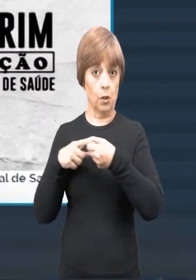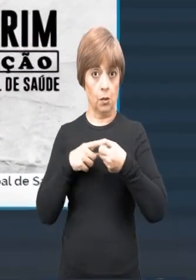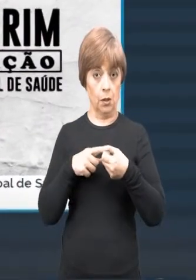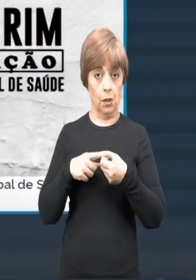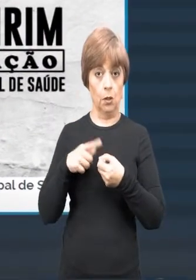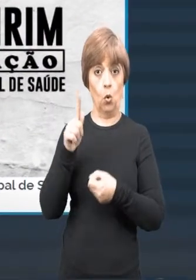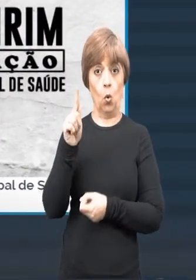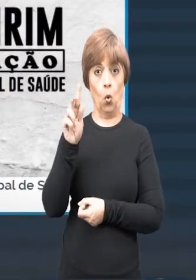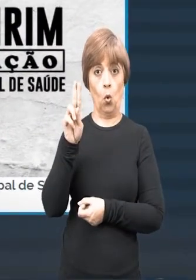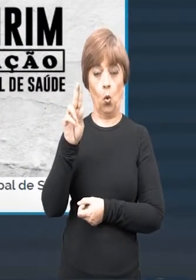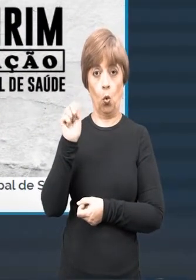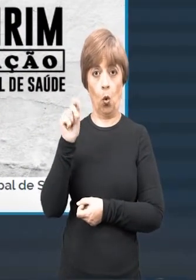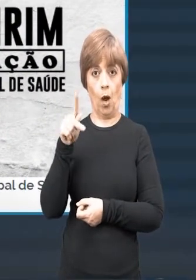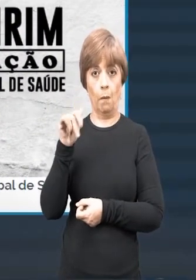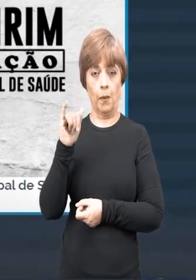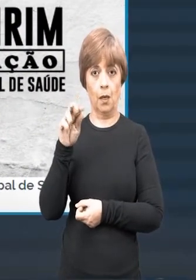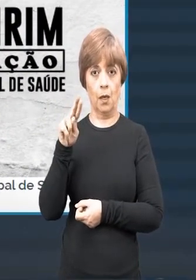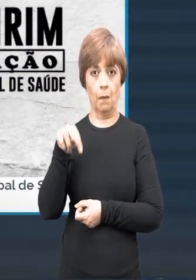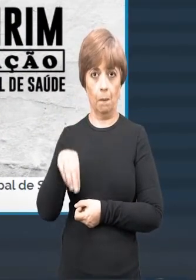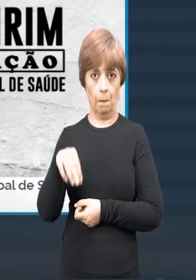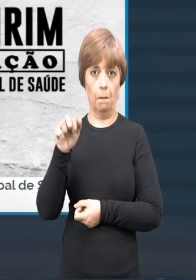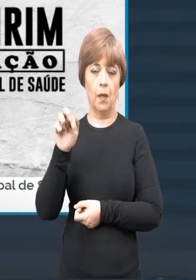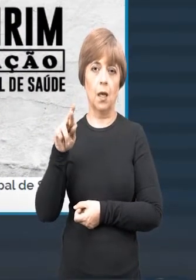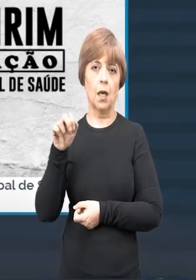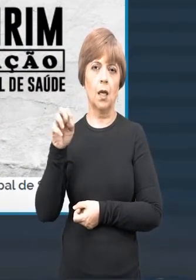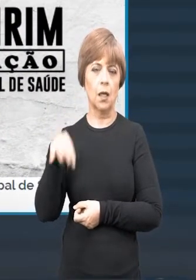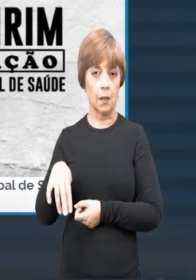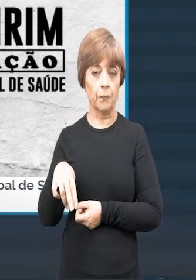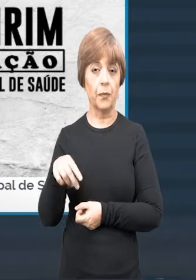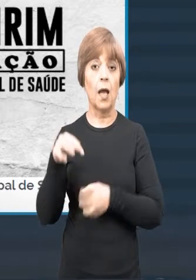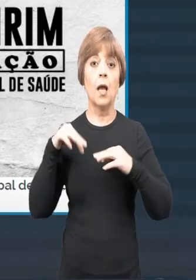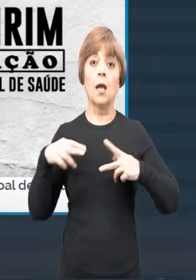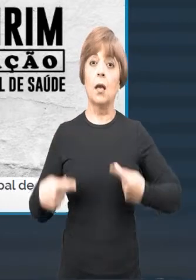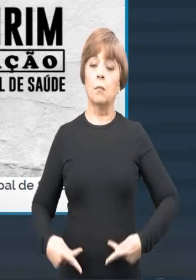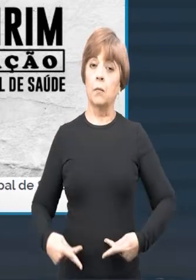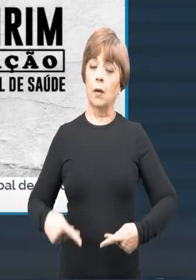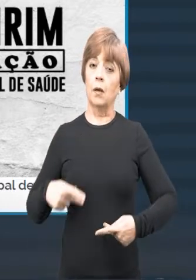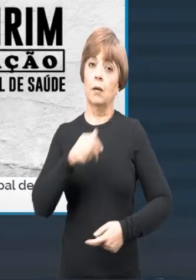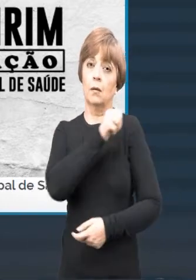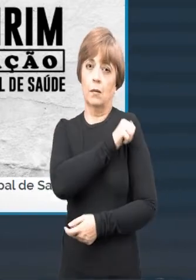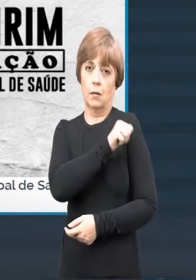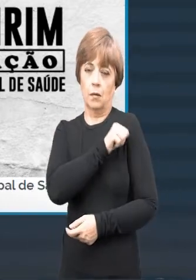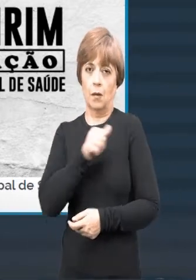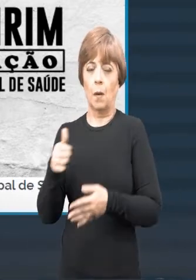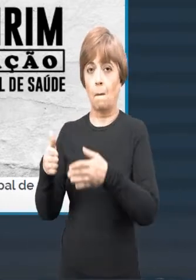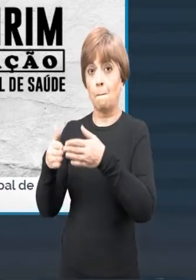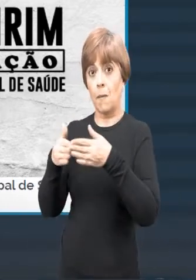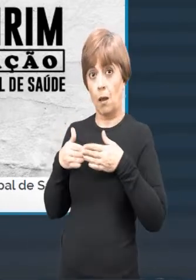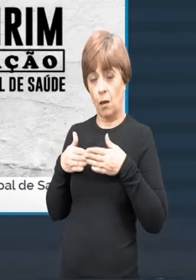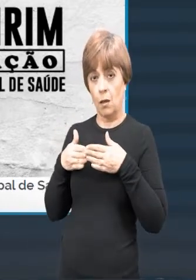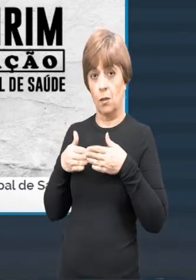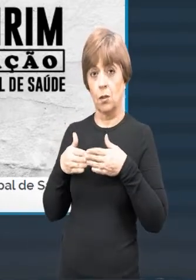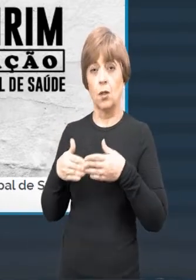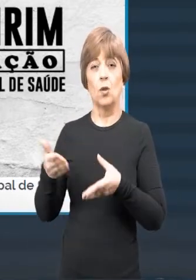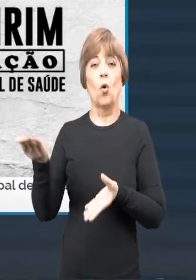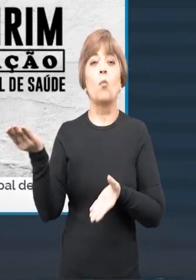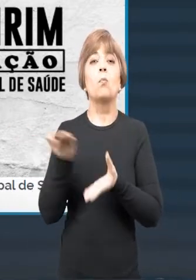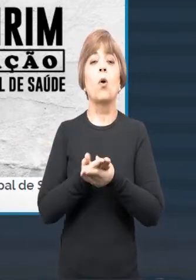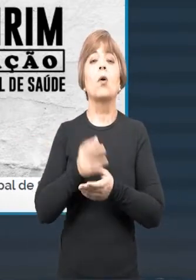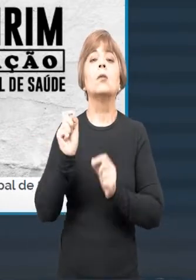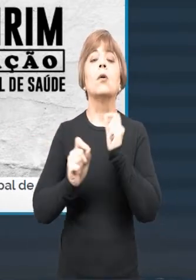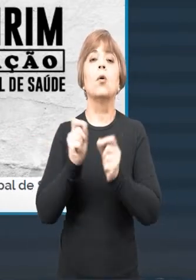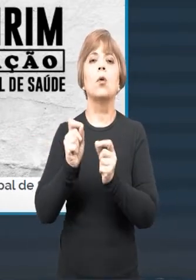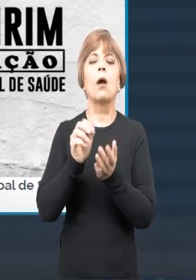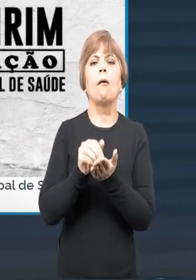Baixada Fluminense, o MPRJ obteve na Justiça pedido de exoneração do secretário municipal de